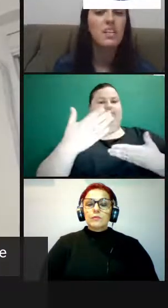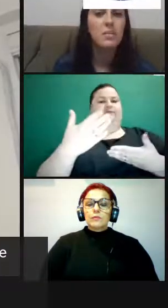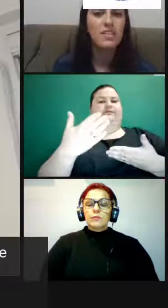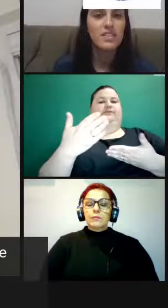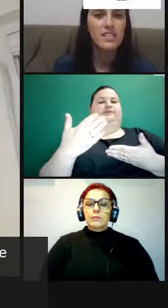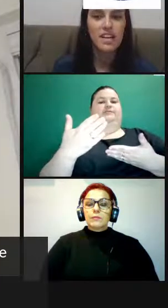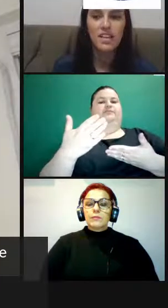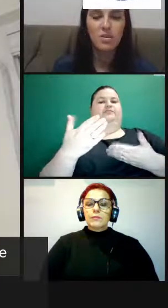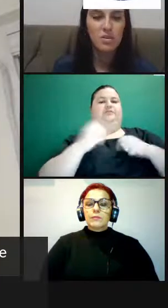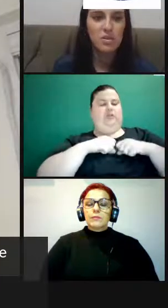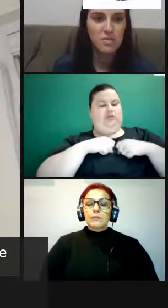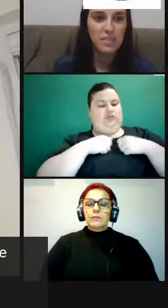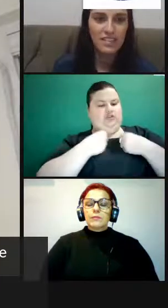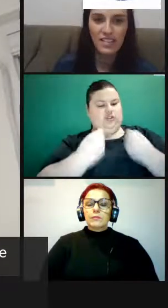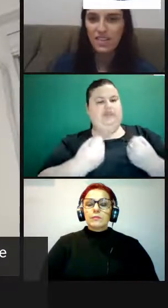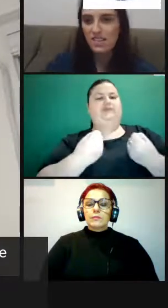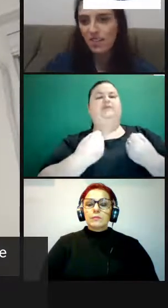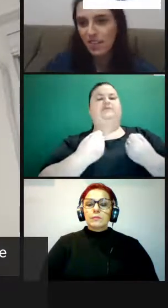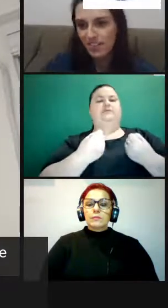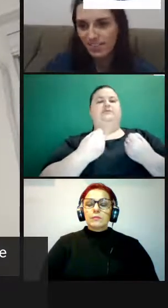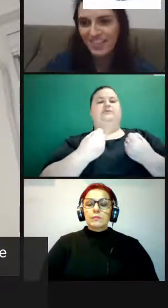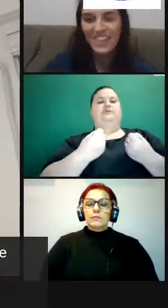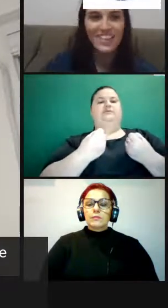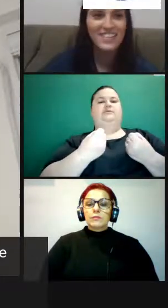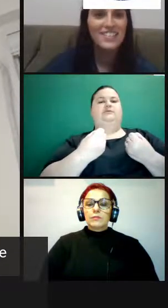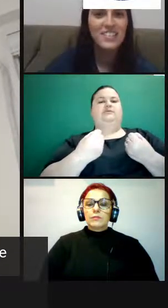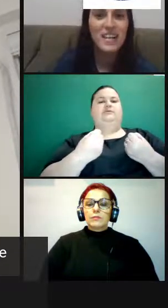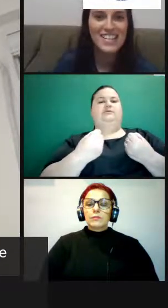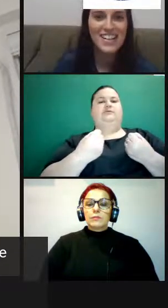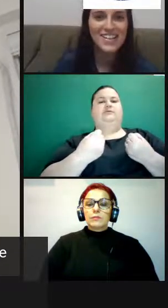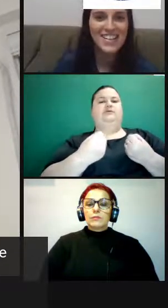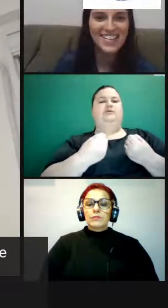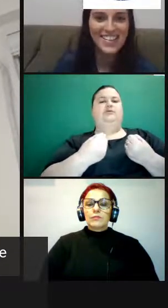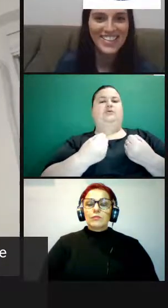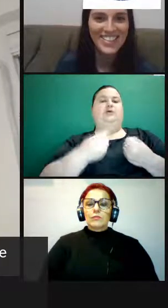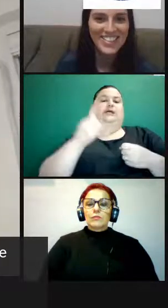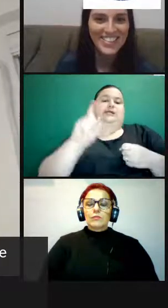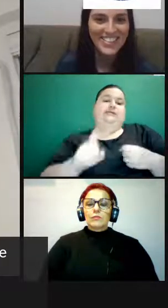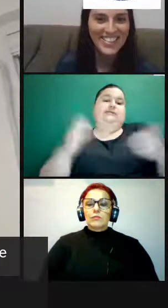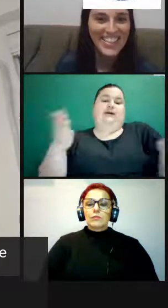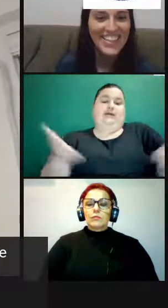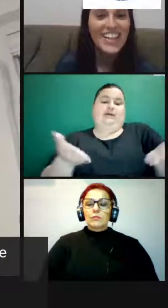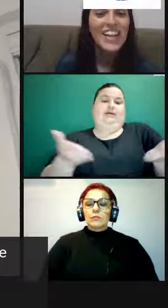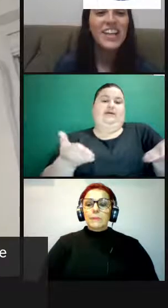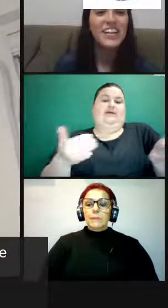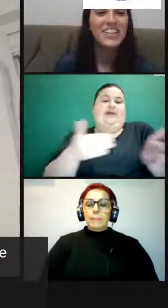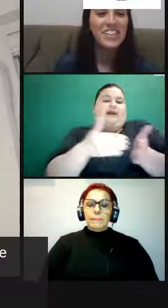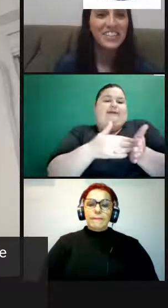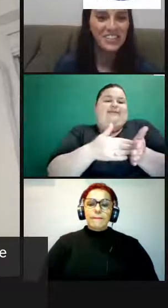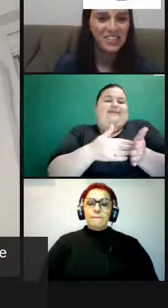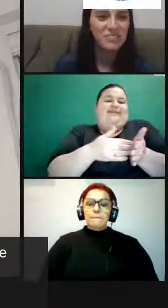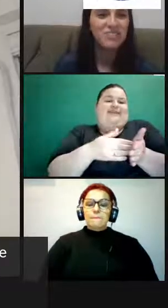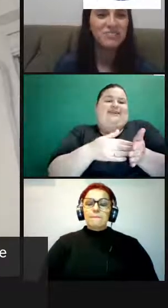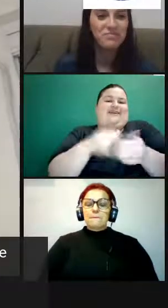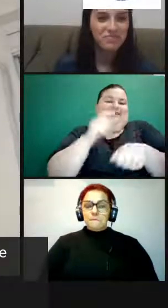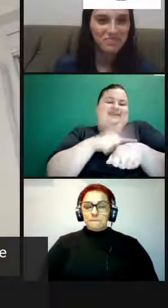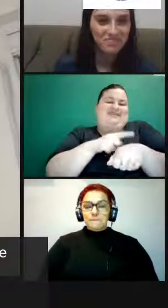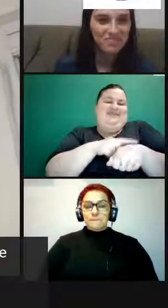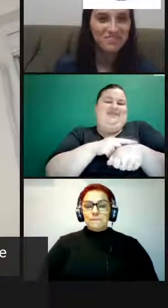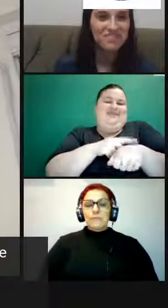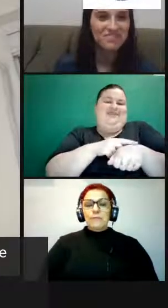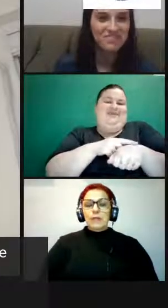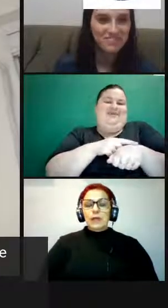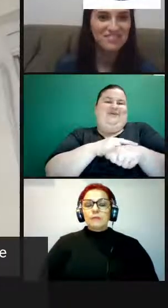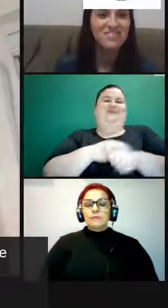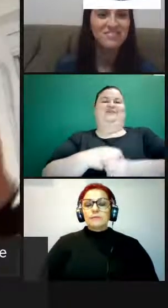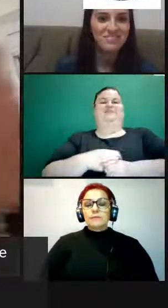e por estar aqui conosco até essa hora aí eu que agradeço Eu que agradeço muito mas